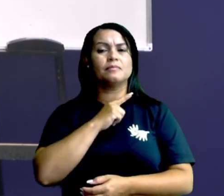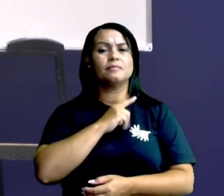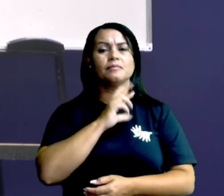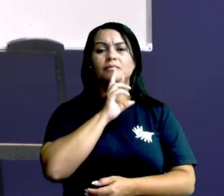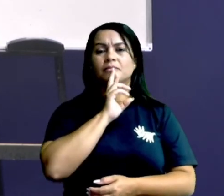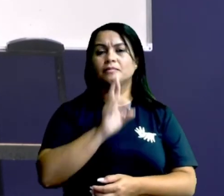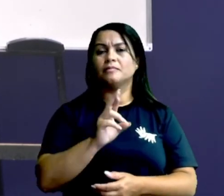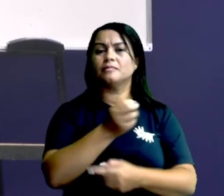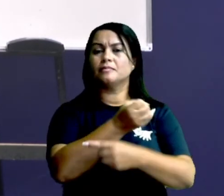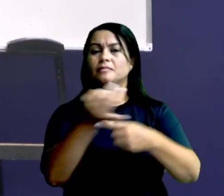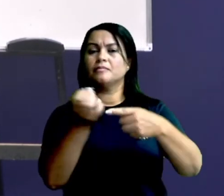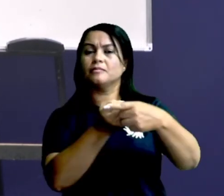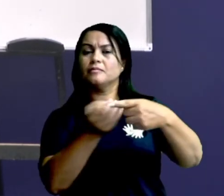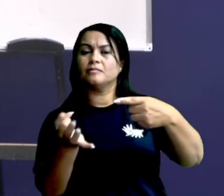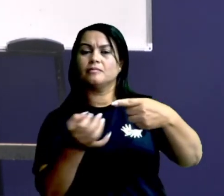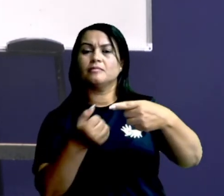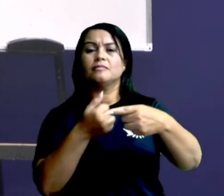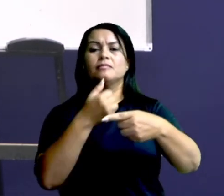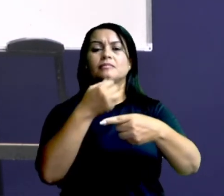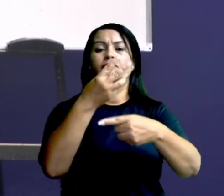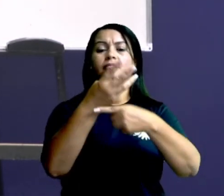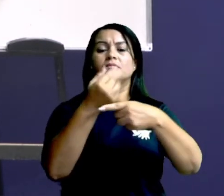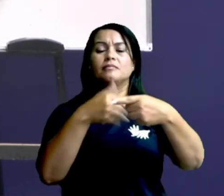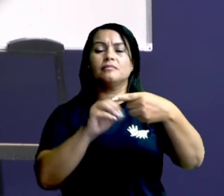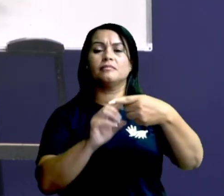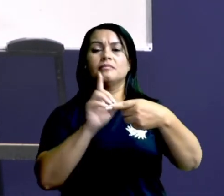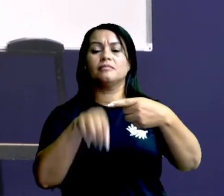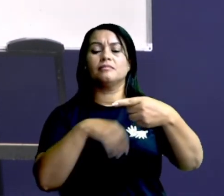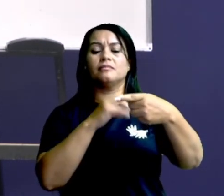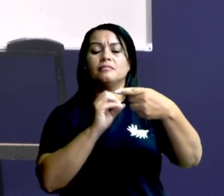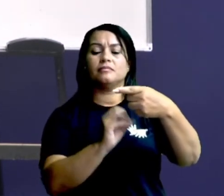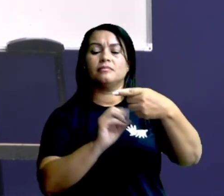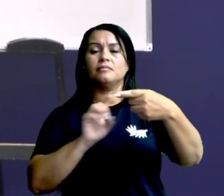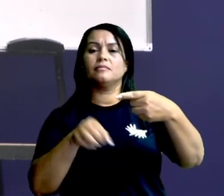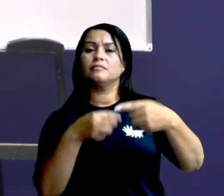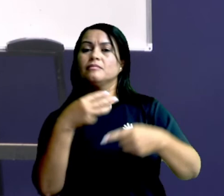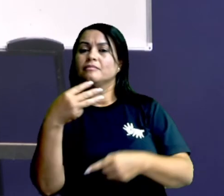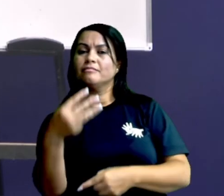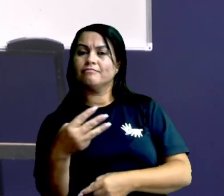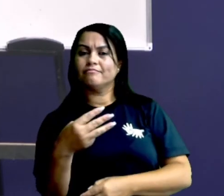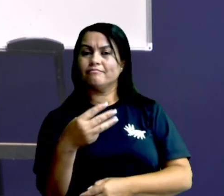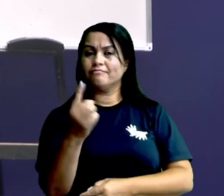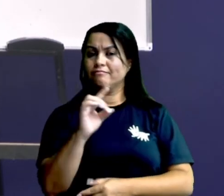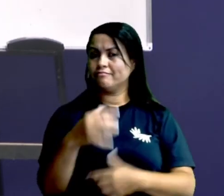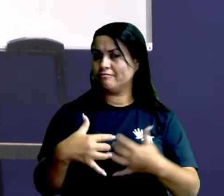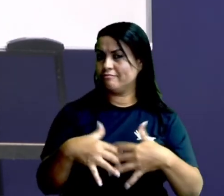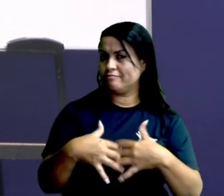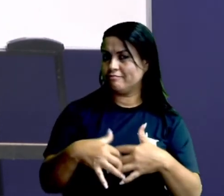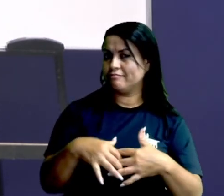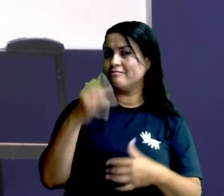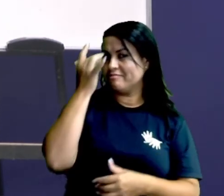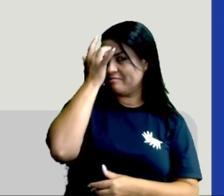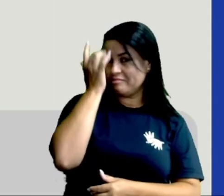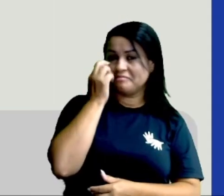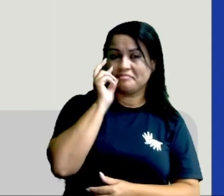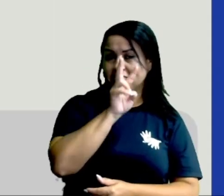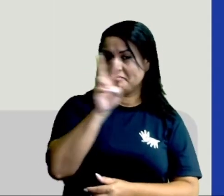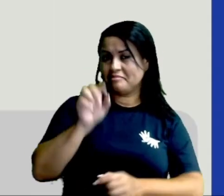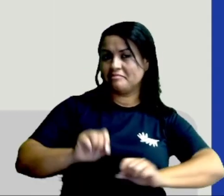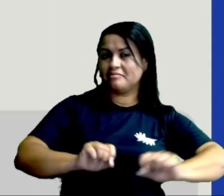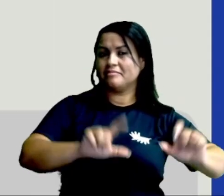fração 3/10 é 0,3. Tá vendo que nada complicado? Vamos ver lá na